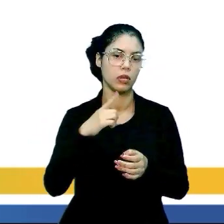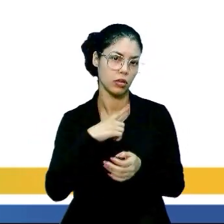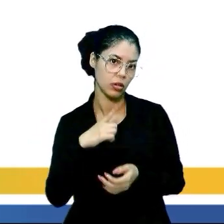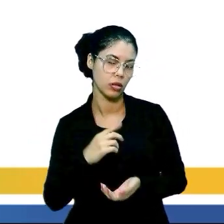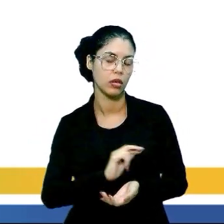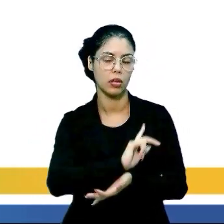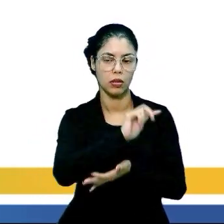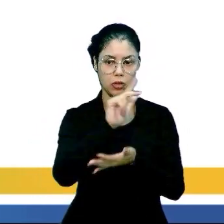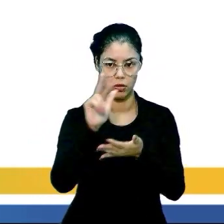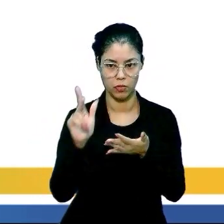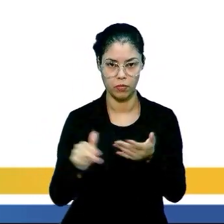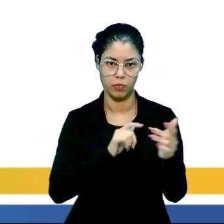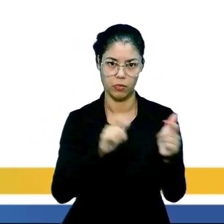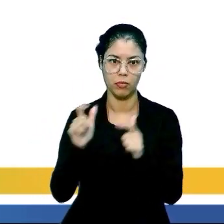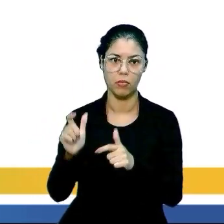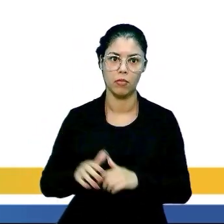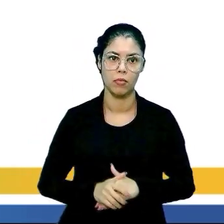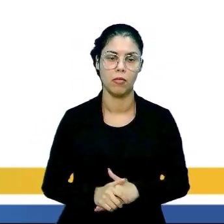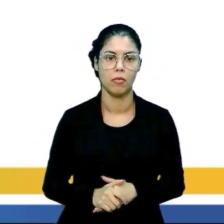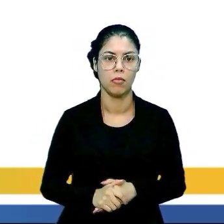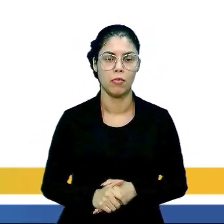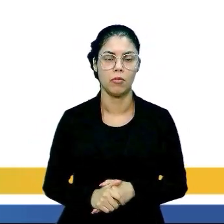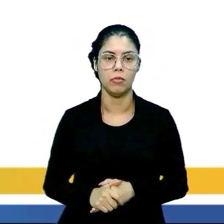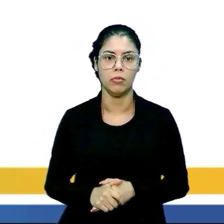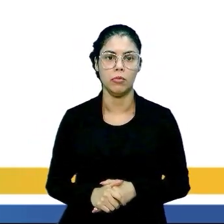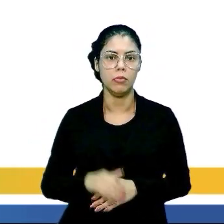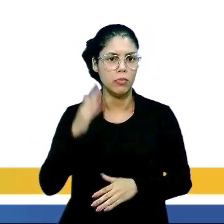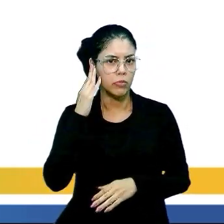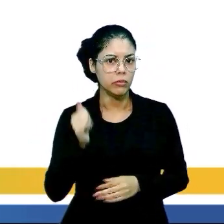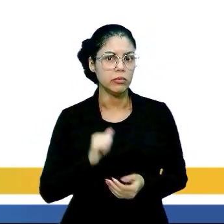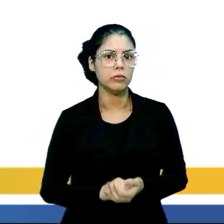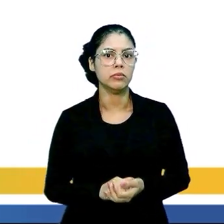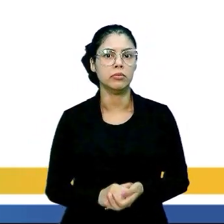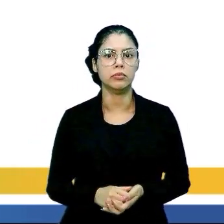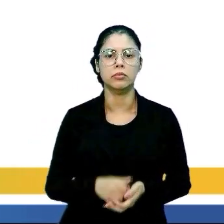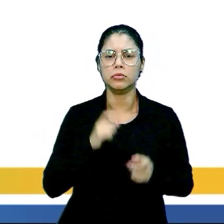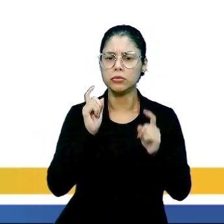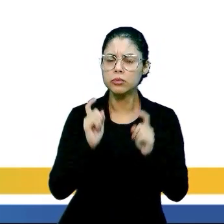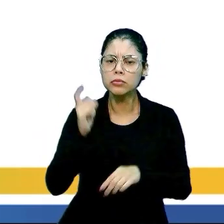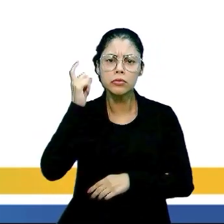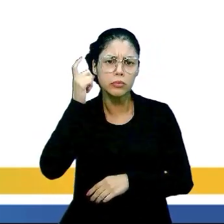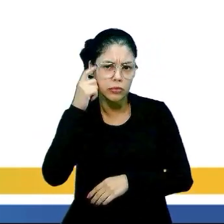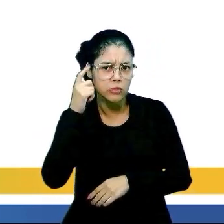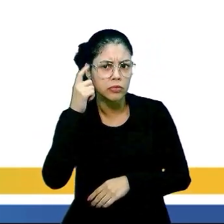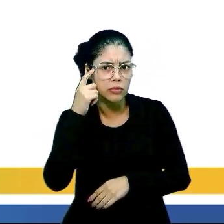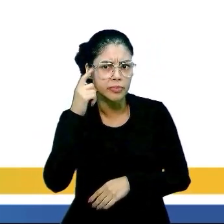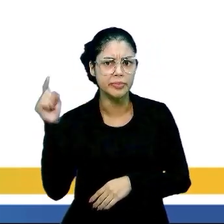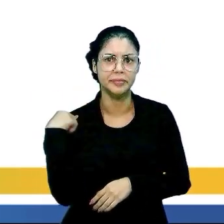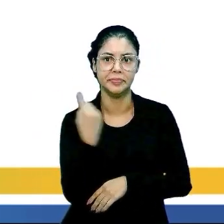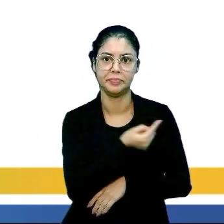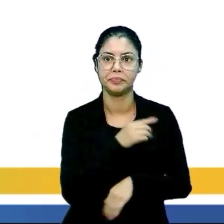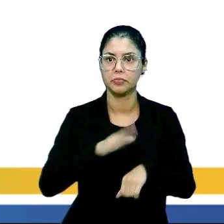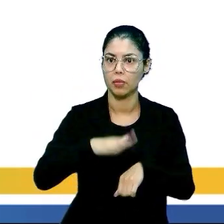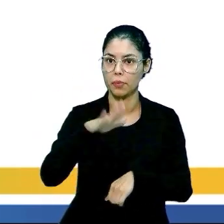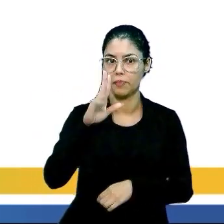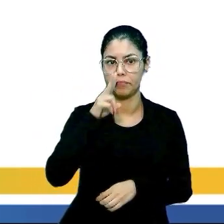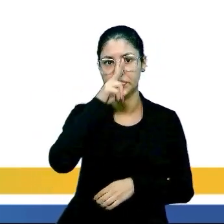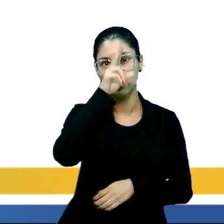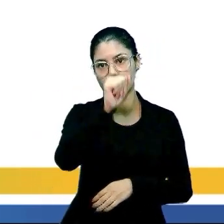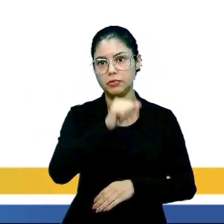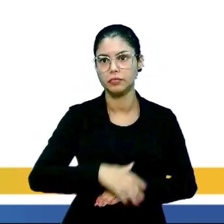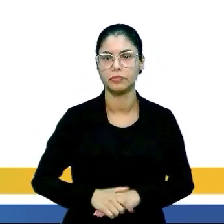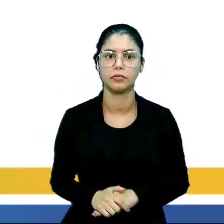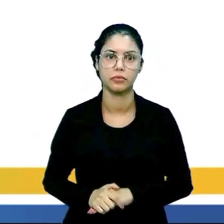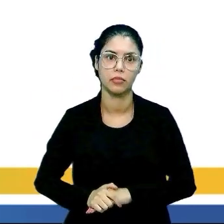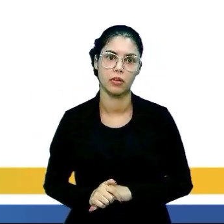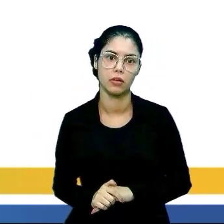o sertão em todos os lugares. Sabe o Senhor, o sertão é onde o pensamento da gente se